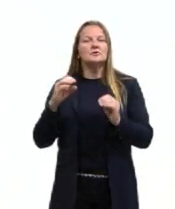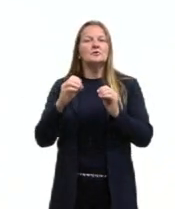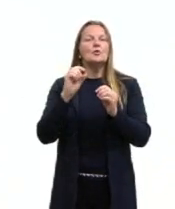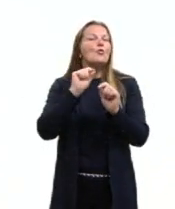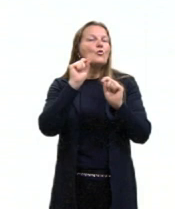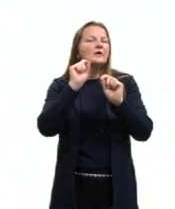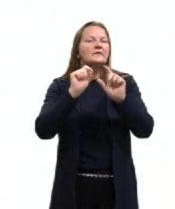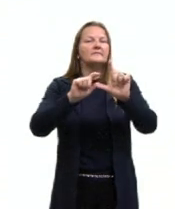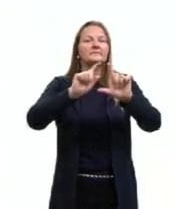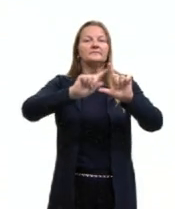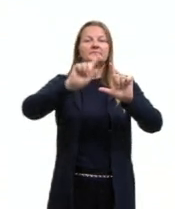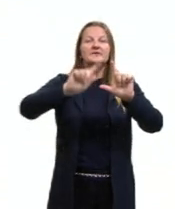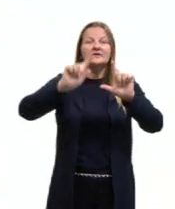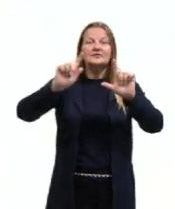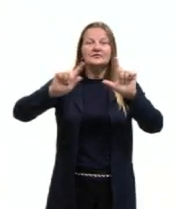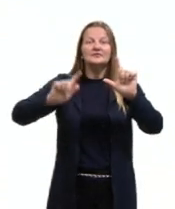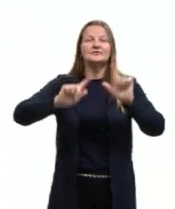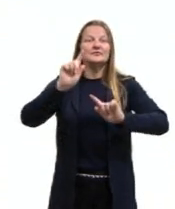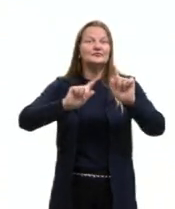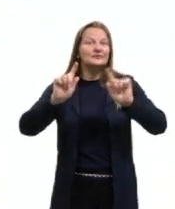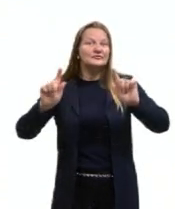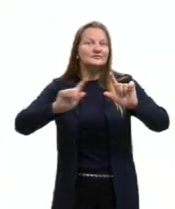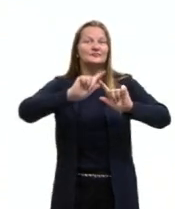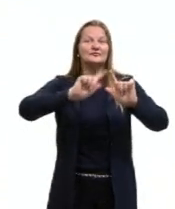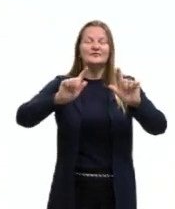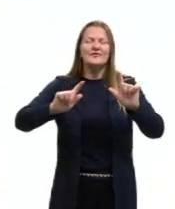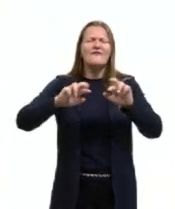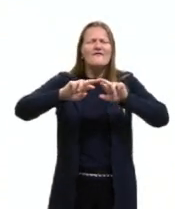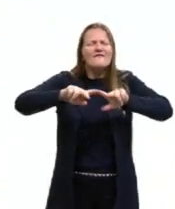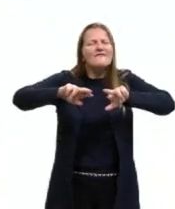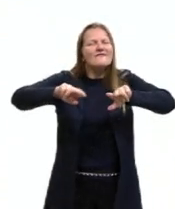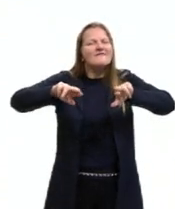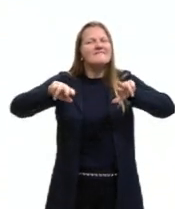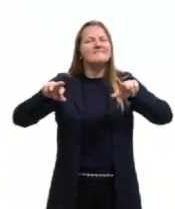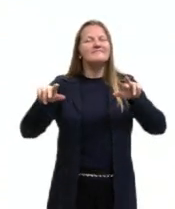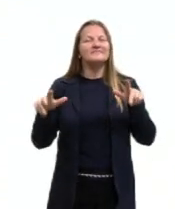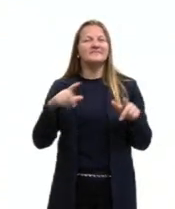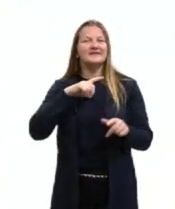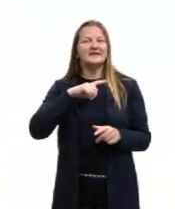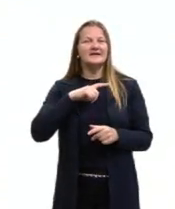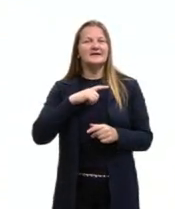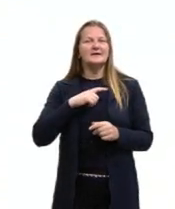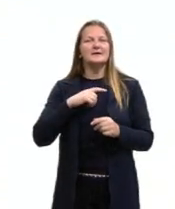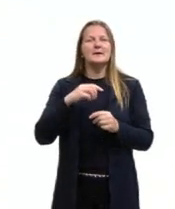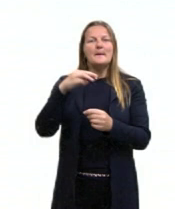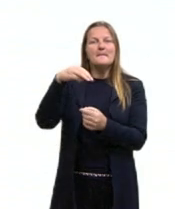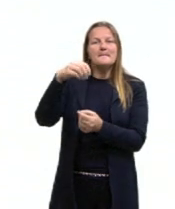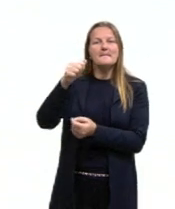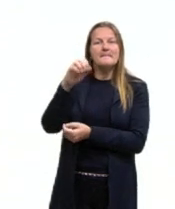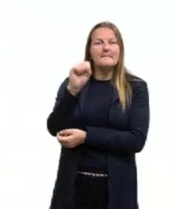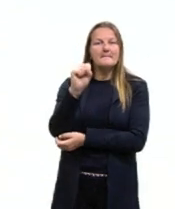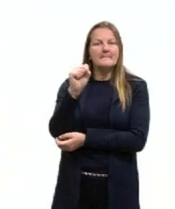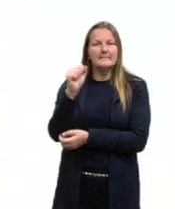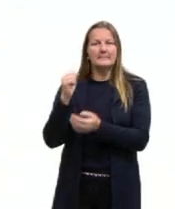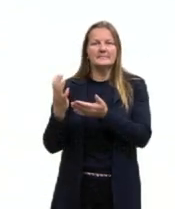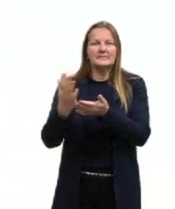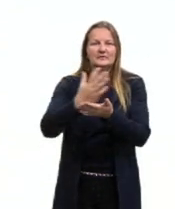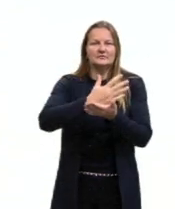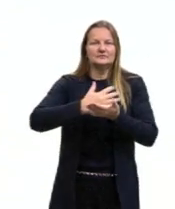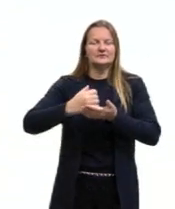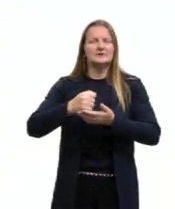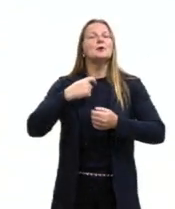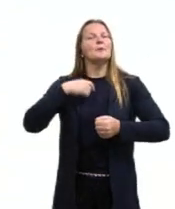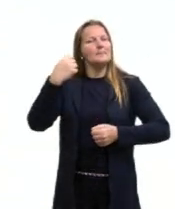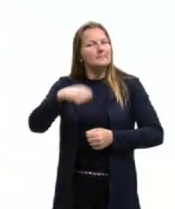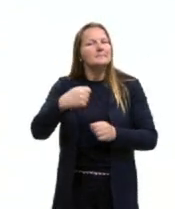estatística né em várias situações quando nós temos uma massa de dados nós precisamos de